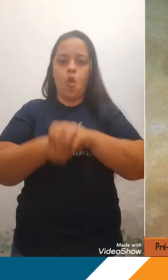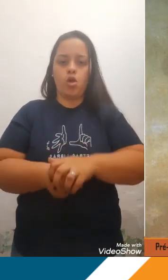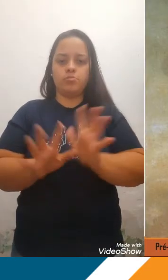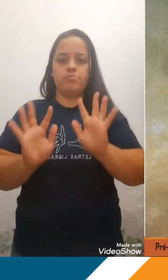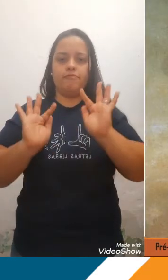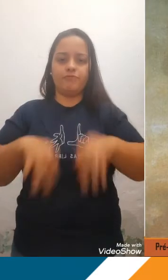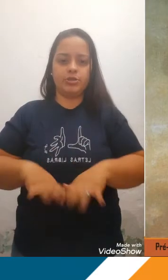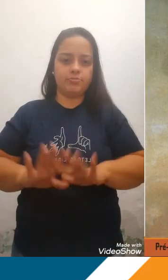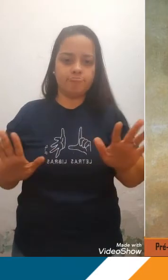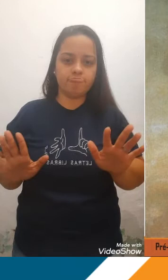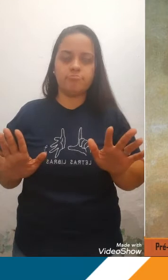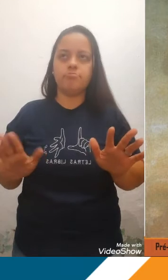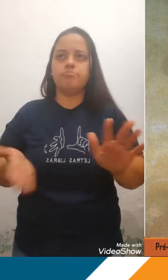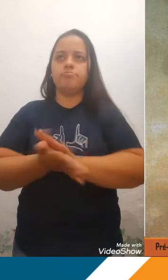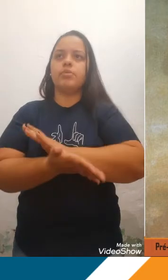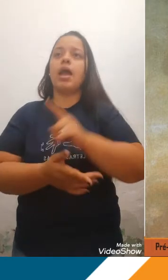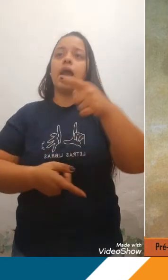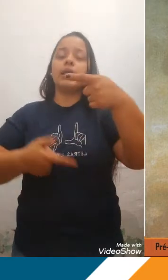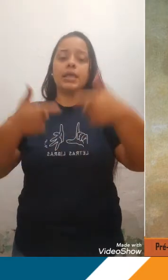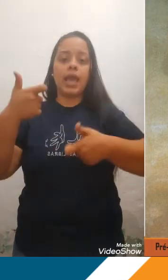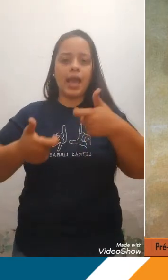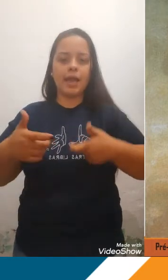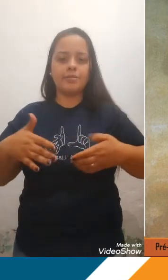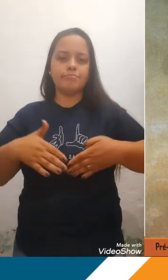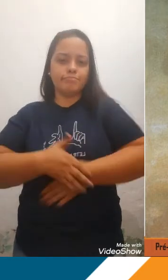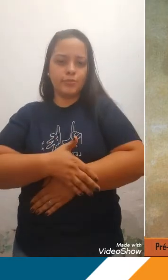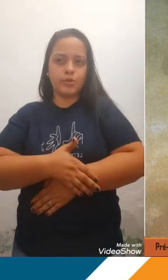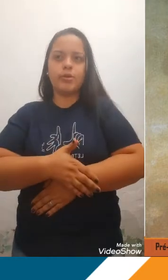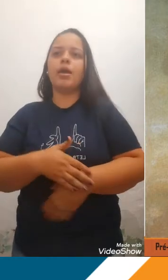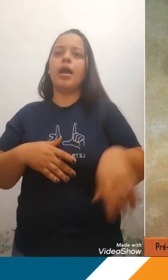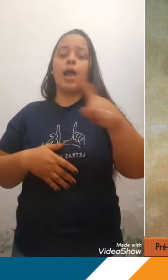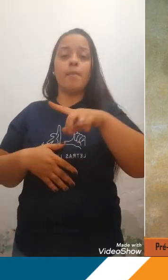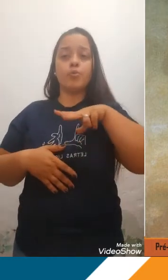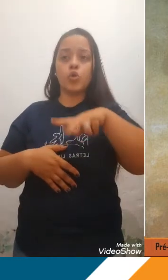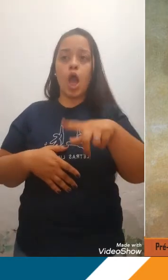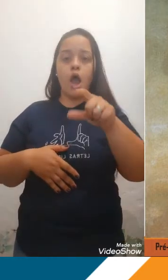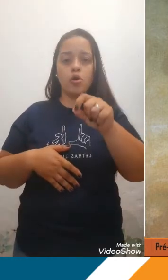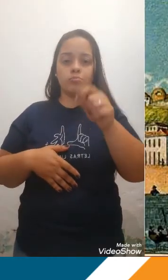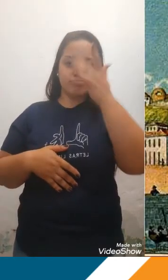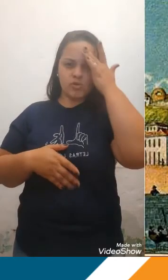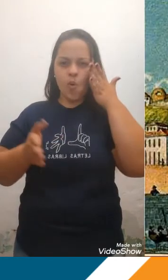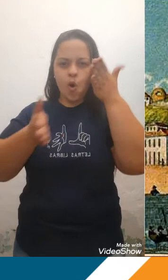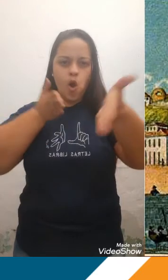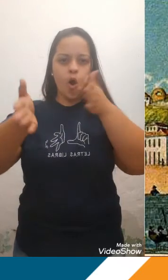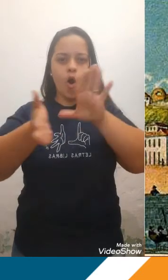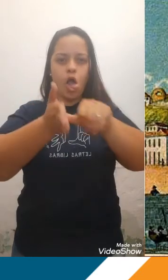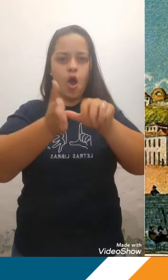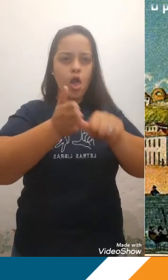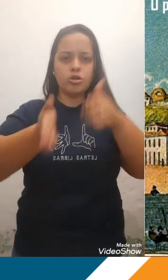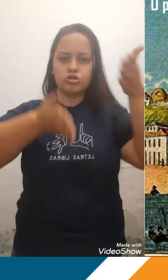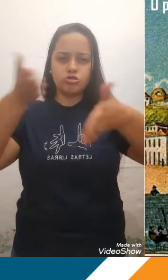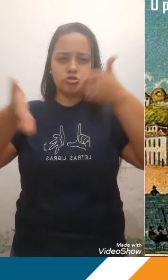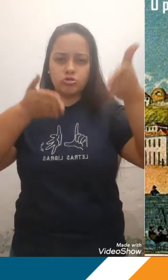Decorrente das guerras napoleônicas que estão acontecendo na Europa, Portugal tem suas terras invadidas. Desta forma, parte para a América